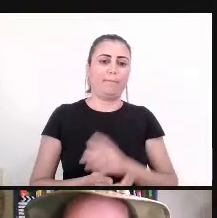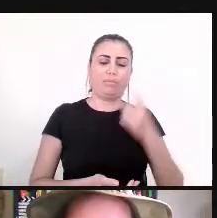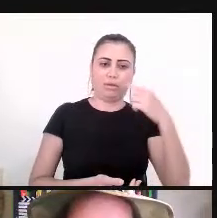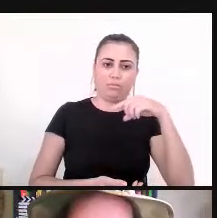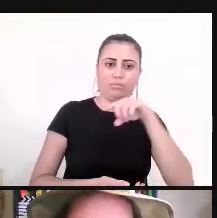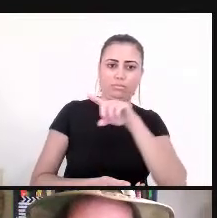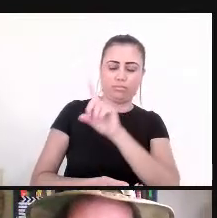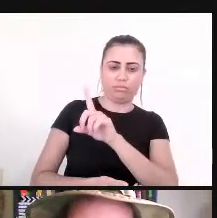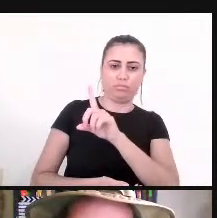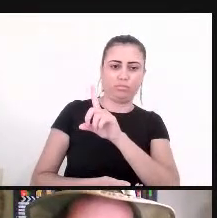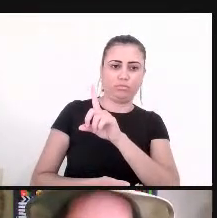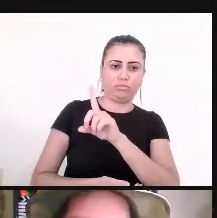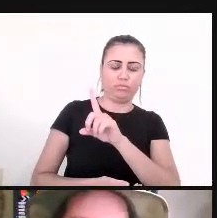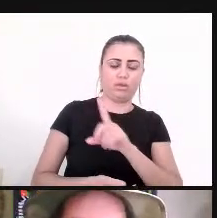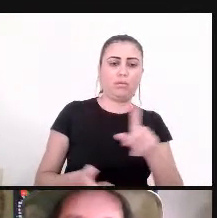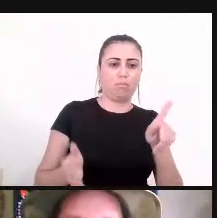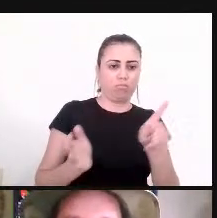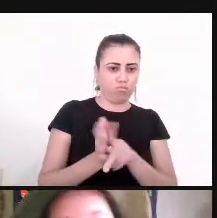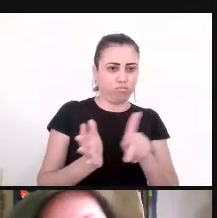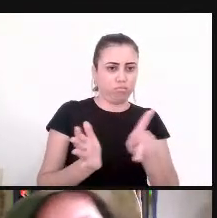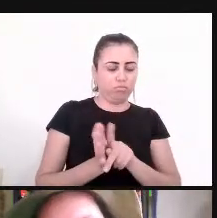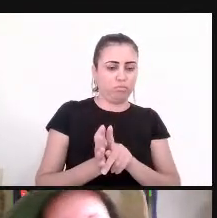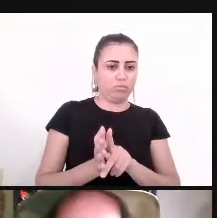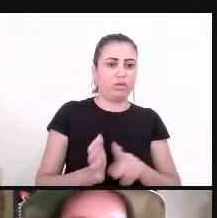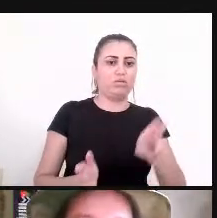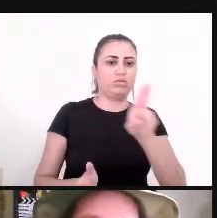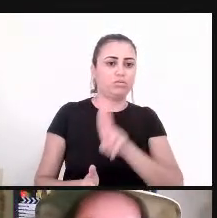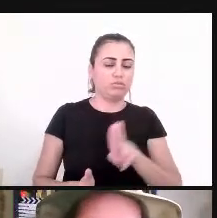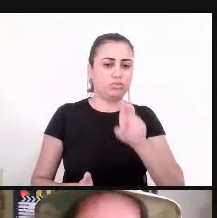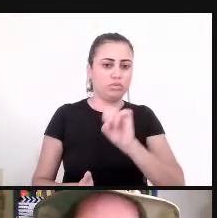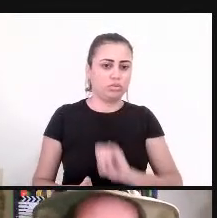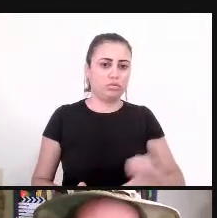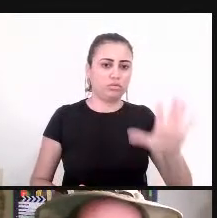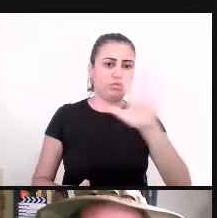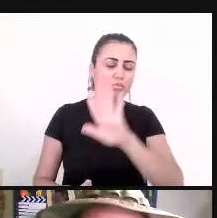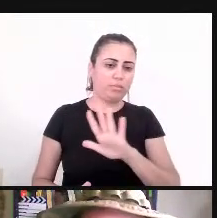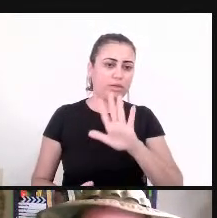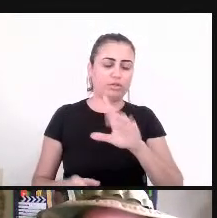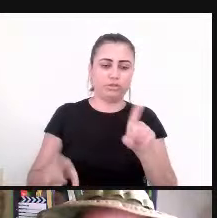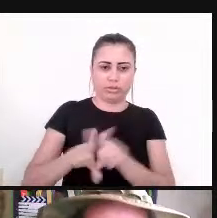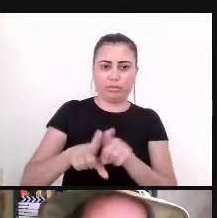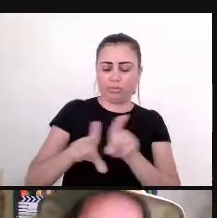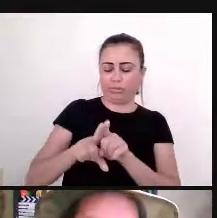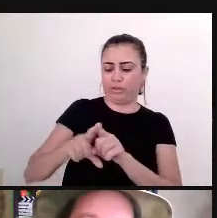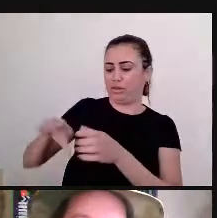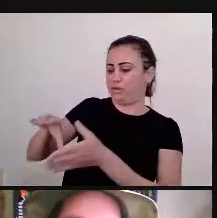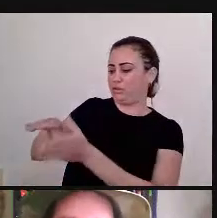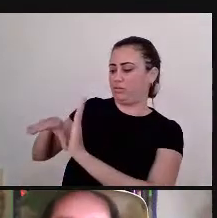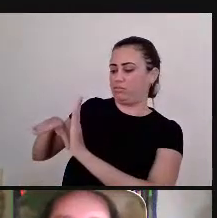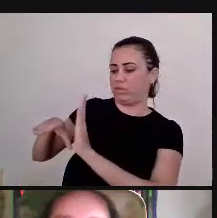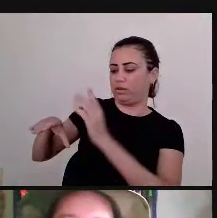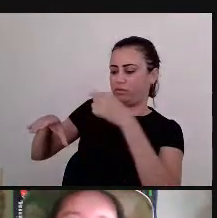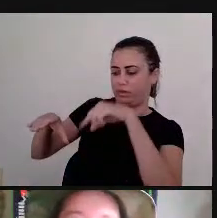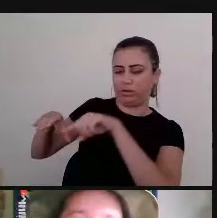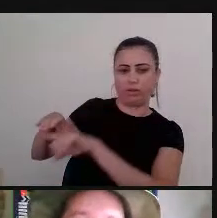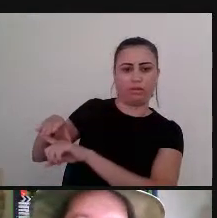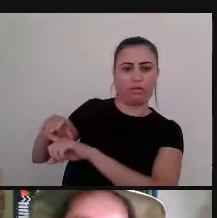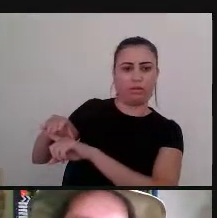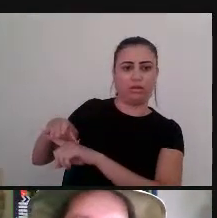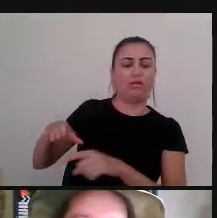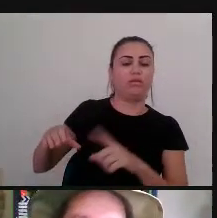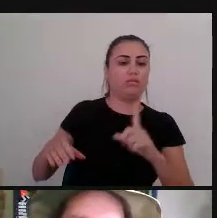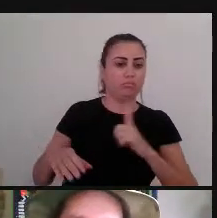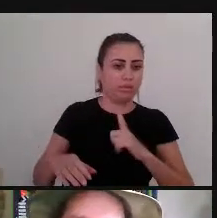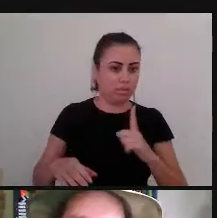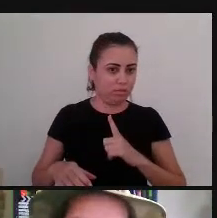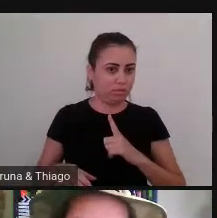uma autorização bem específica, é para uso de imagens dentro de cavernas, tá? E as imagens de animais também. Então, o meu manuseio é um manuseio